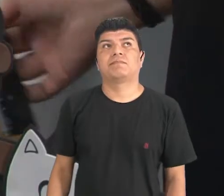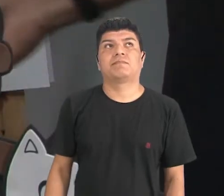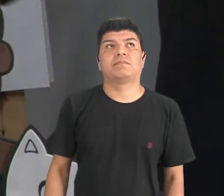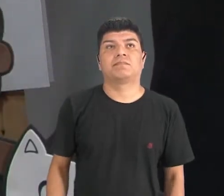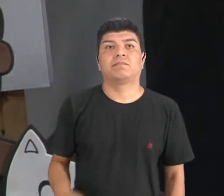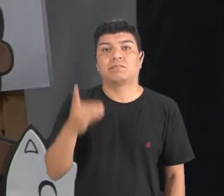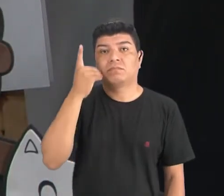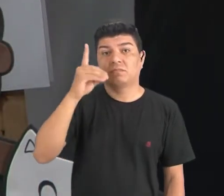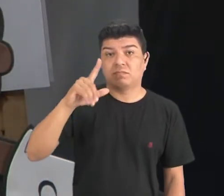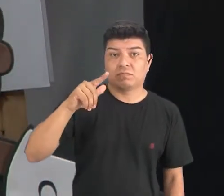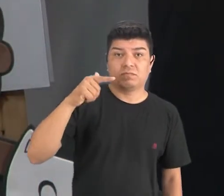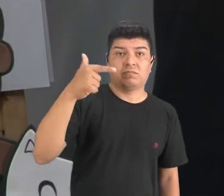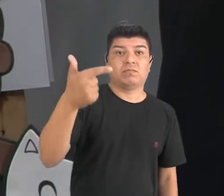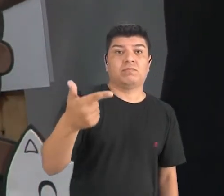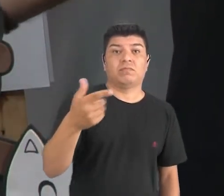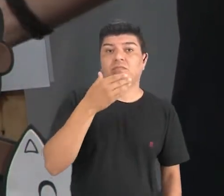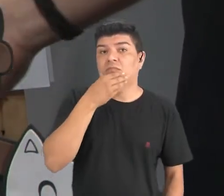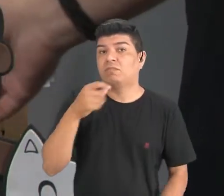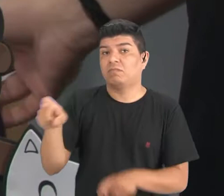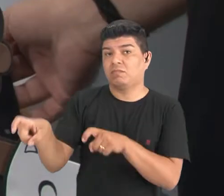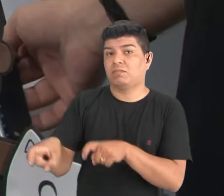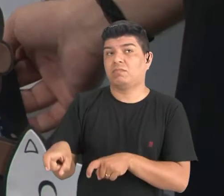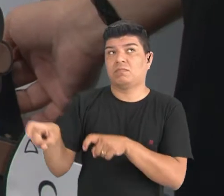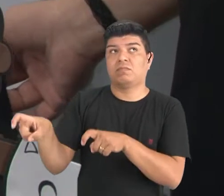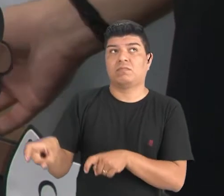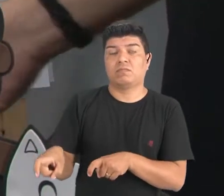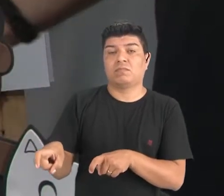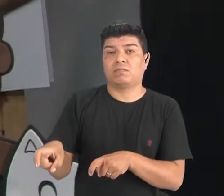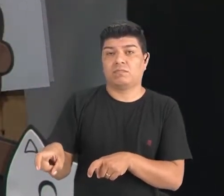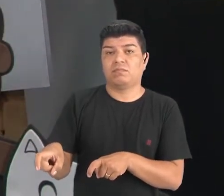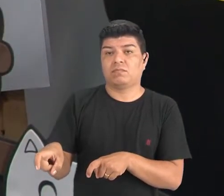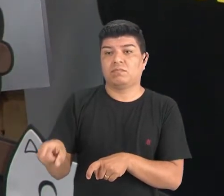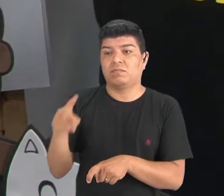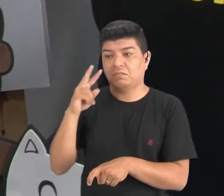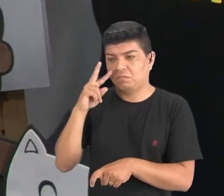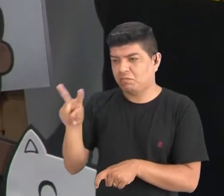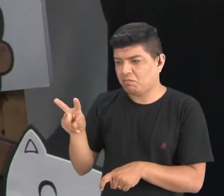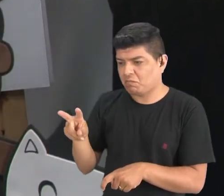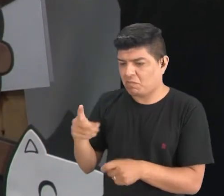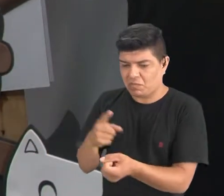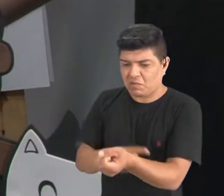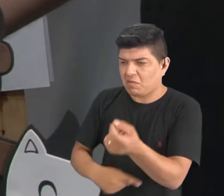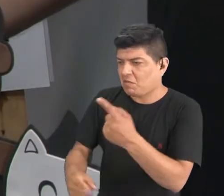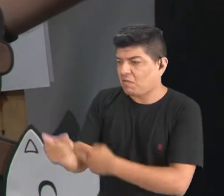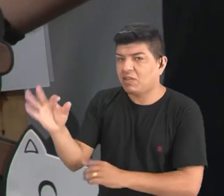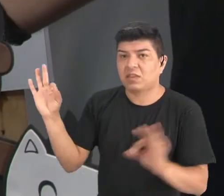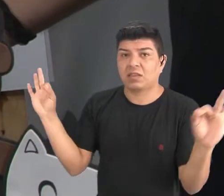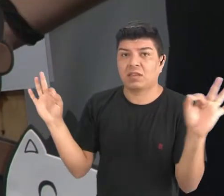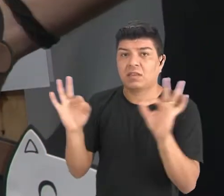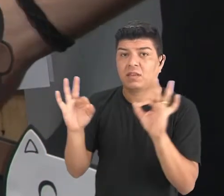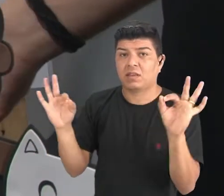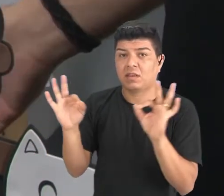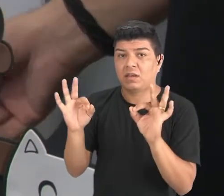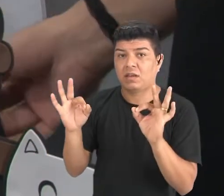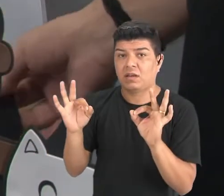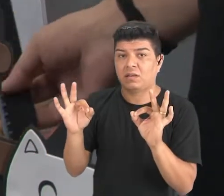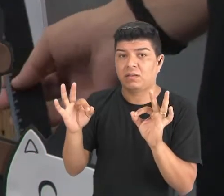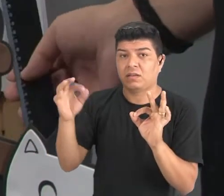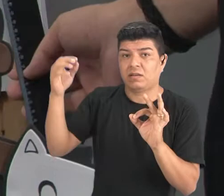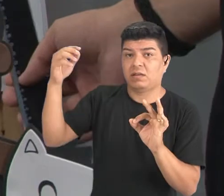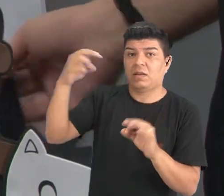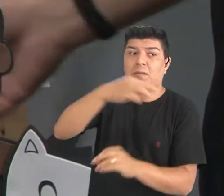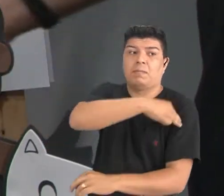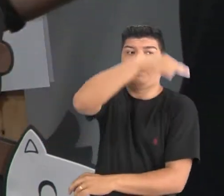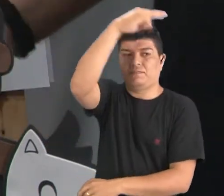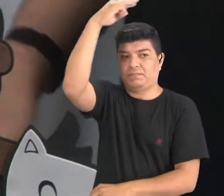dia seguinte, o fazendeiro se deparou com o menino sem nenhum ferimento. A Virgem Maria do seu lado e o